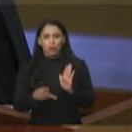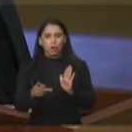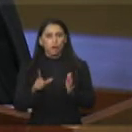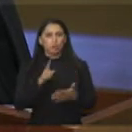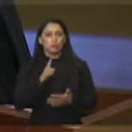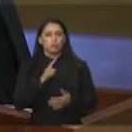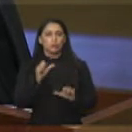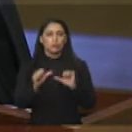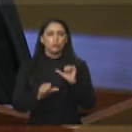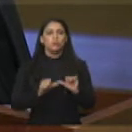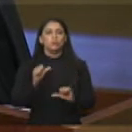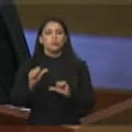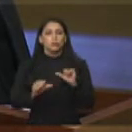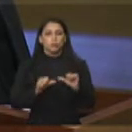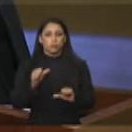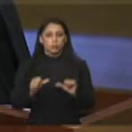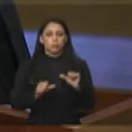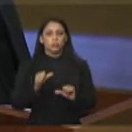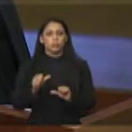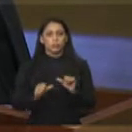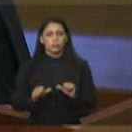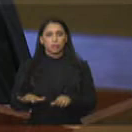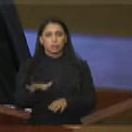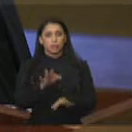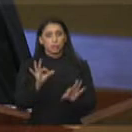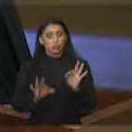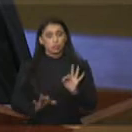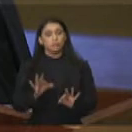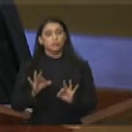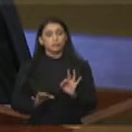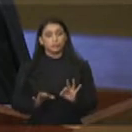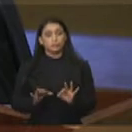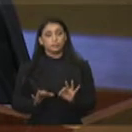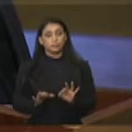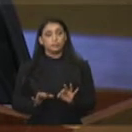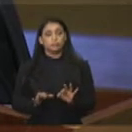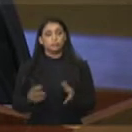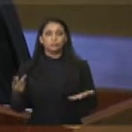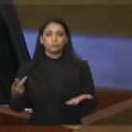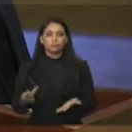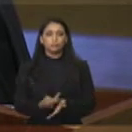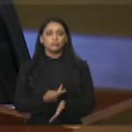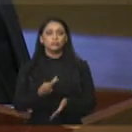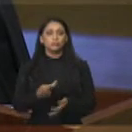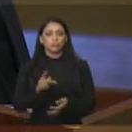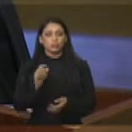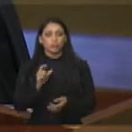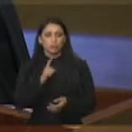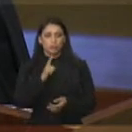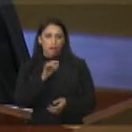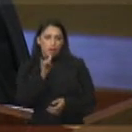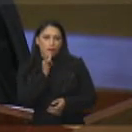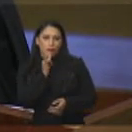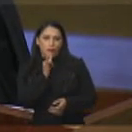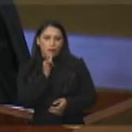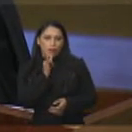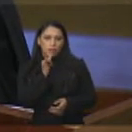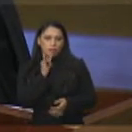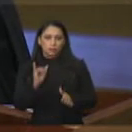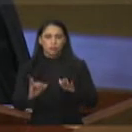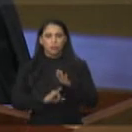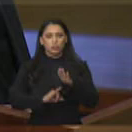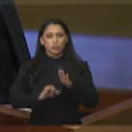introduzindo alterações na ordem jurídica vigente. É o que ocorre, a guisa apenas de exemplo, com a instituição